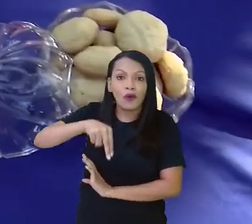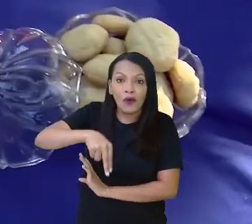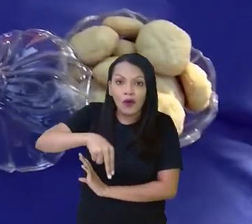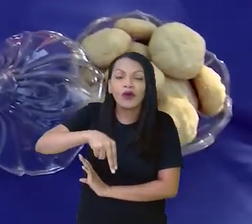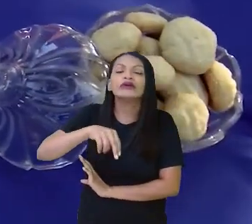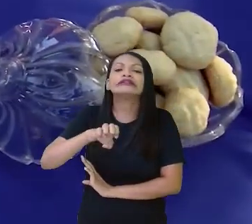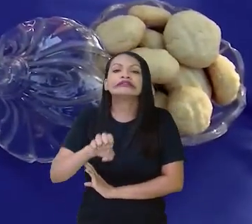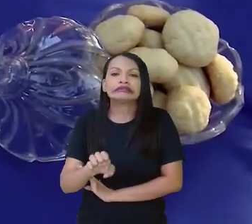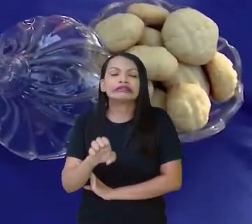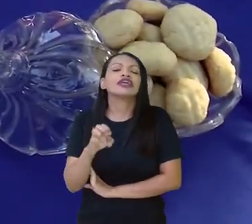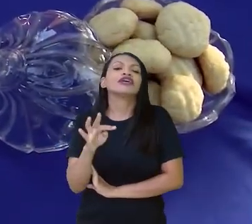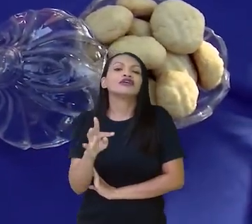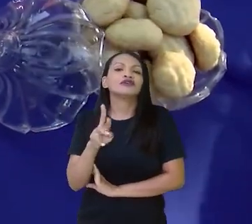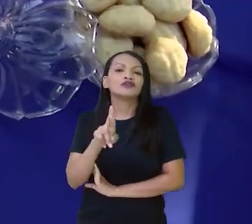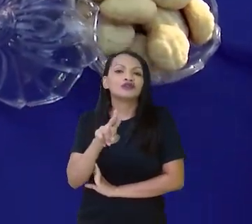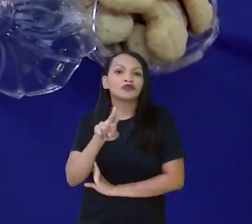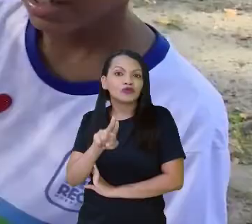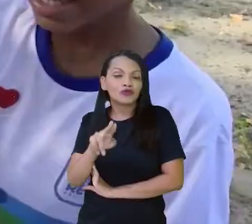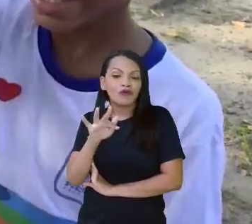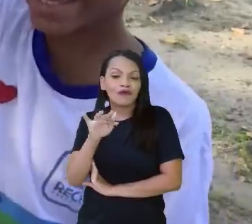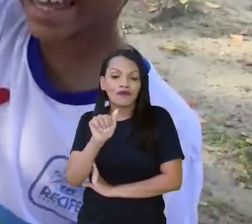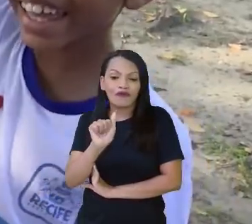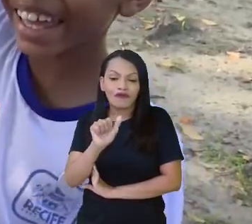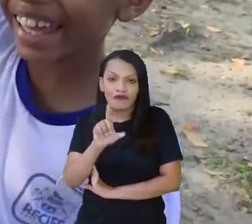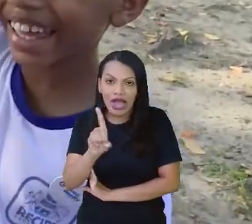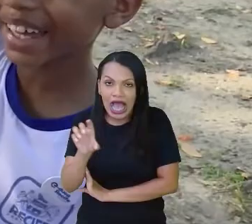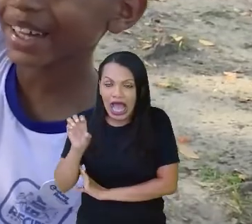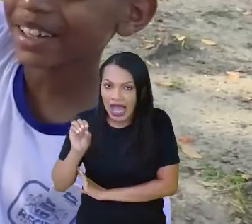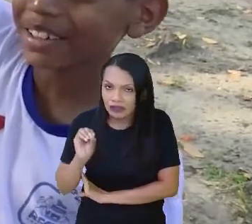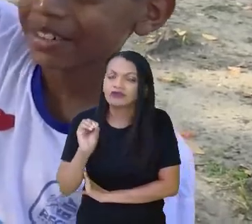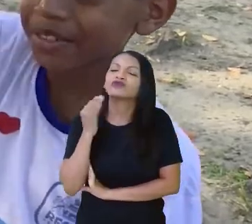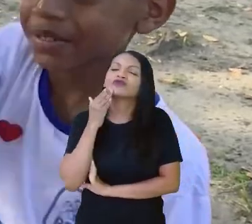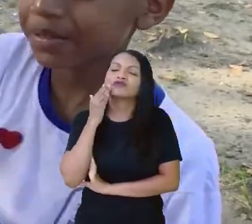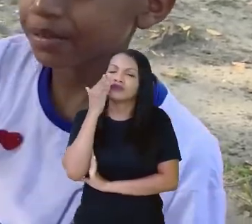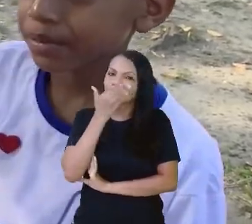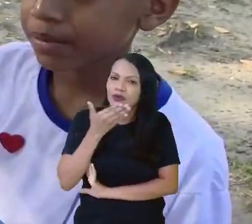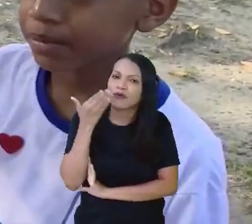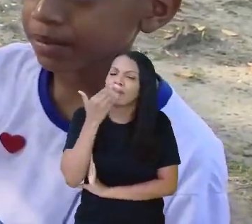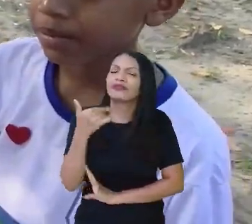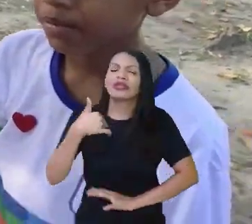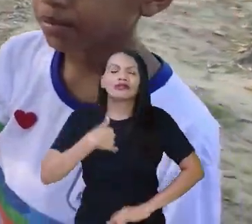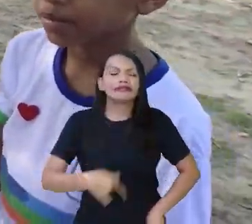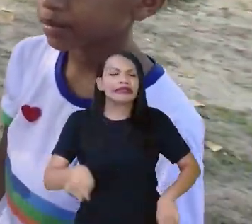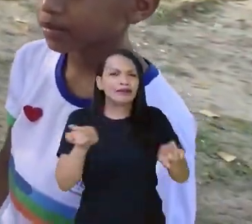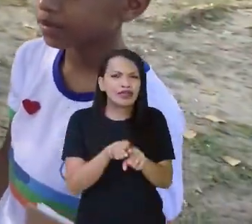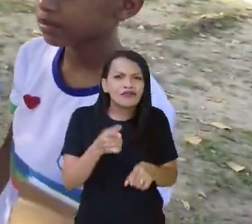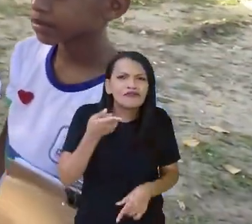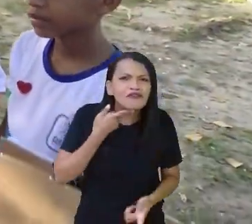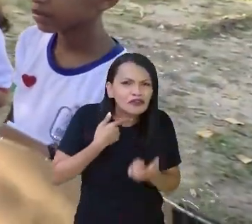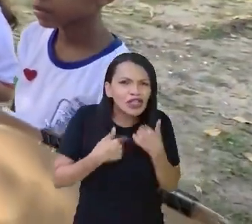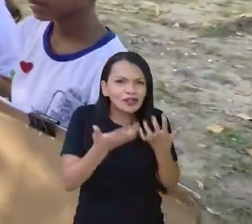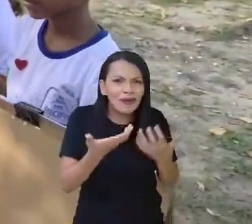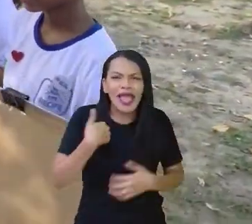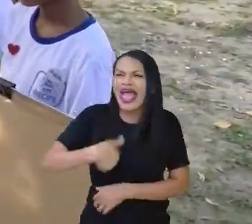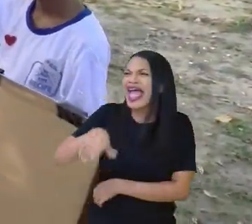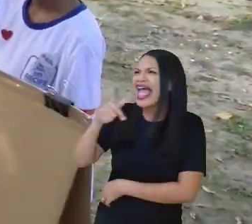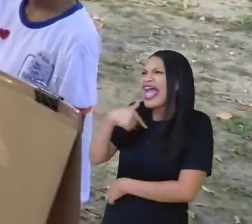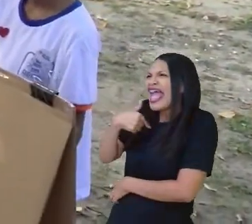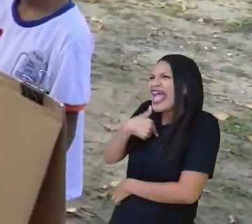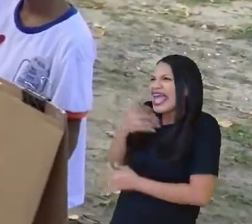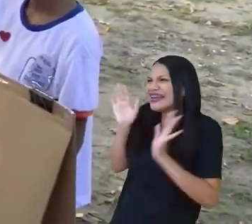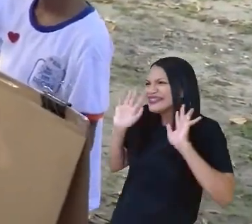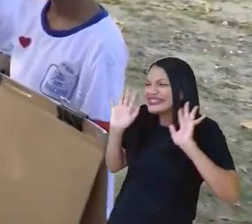trufado. Quem tá com vontade de comer esse cone? Eu também quero, mas antes eu